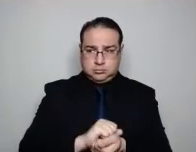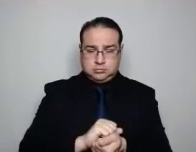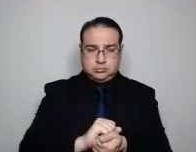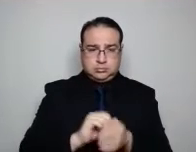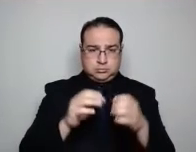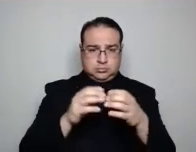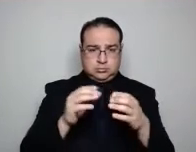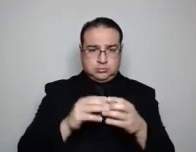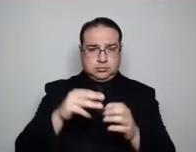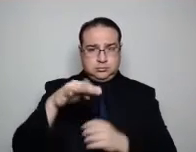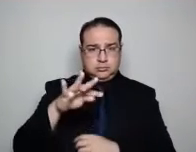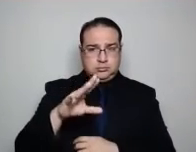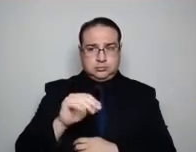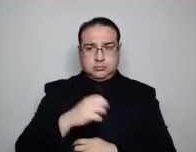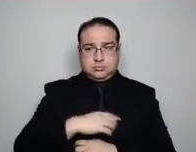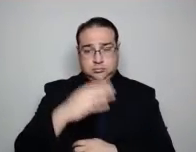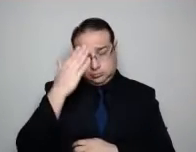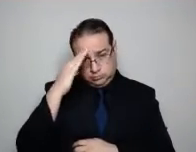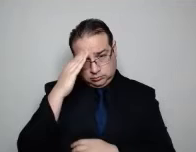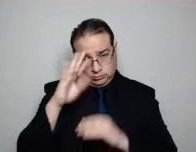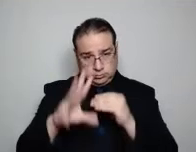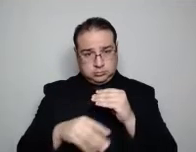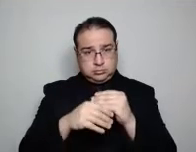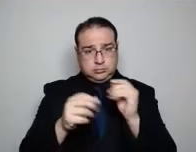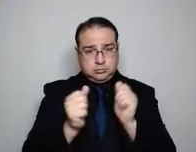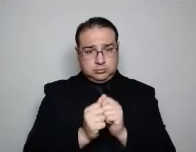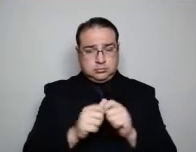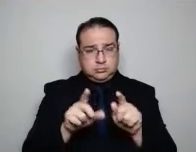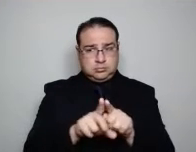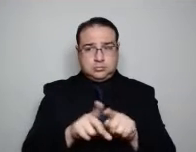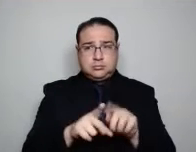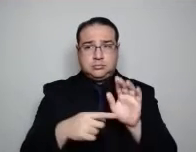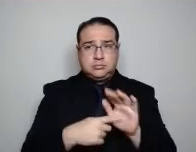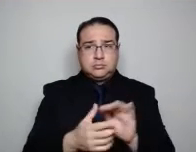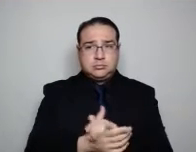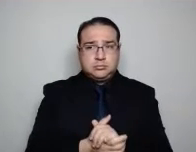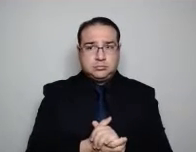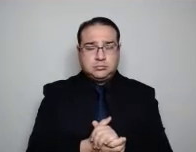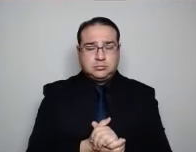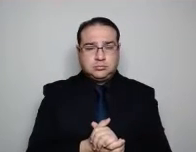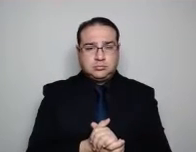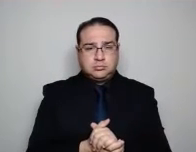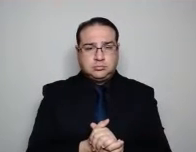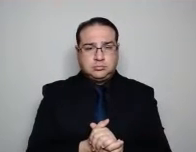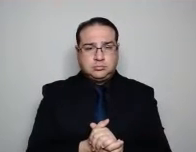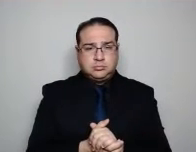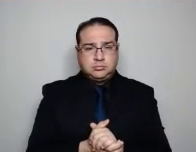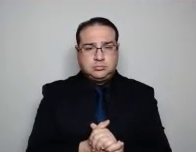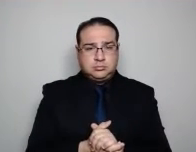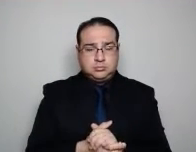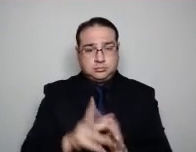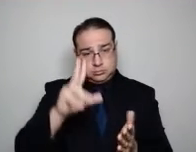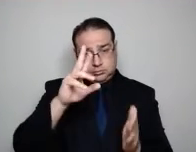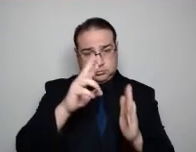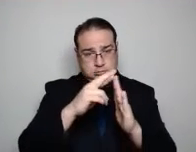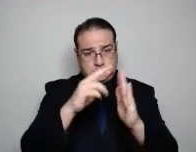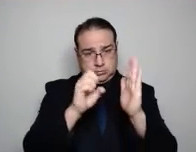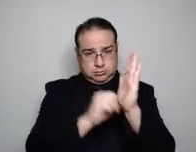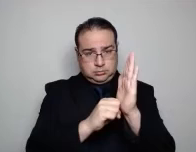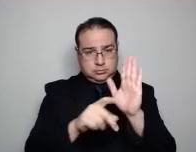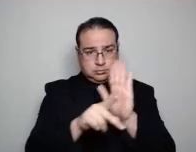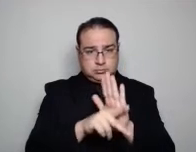dentro precisam complementar. Inclusive, tem uma resolução da Unimed, que